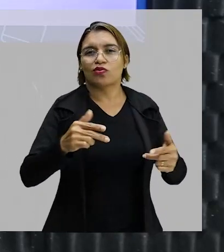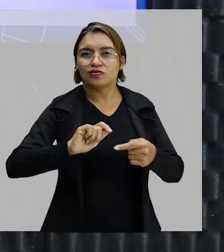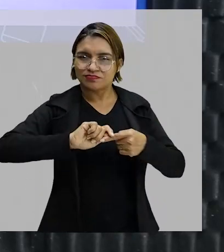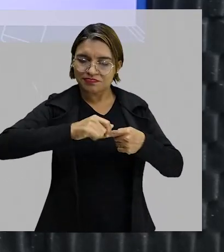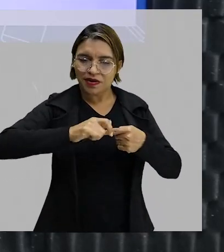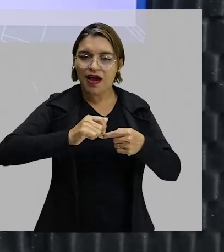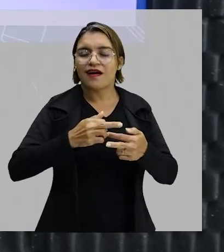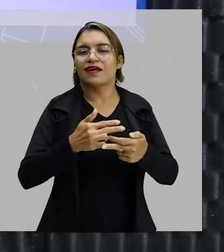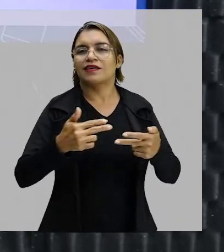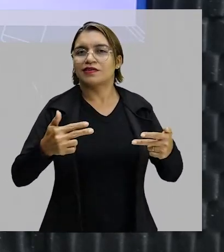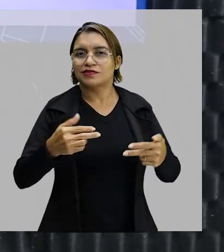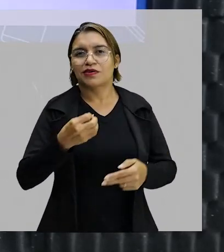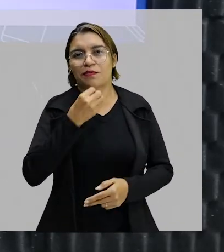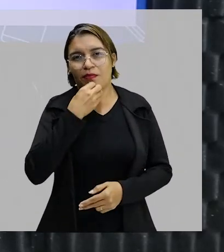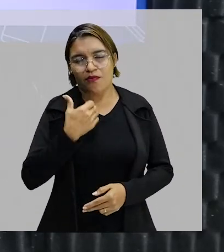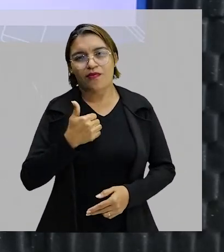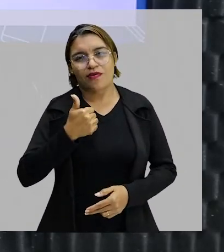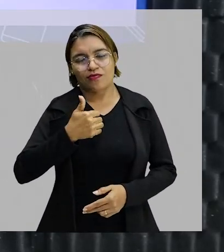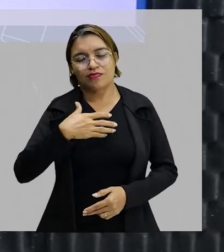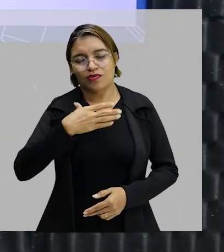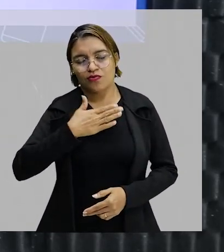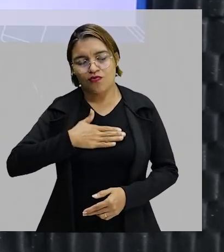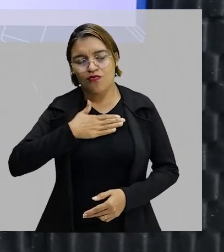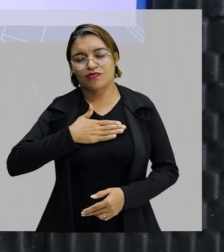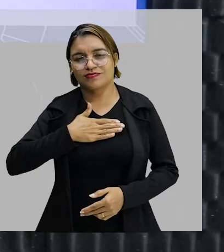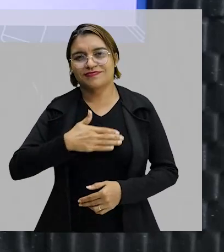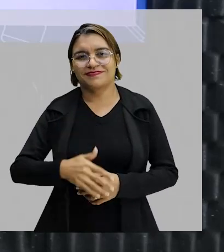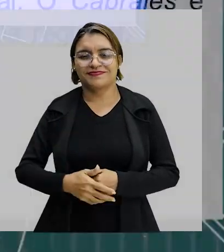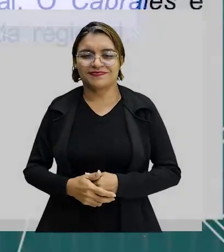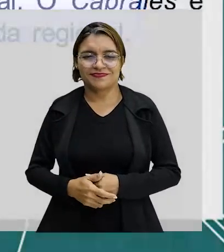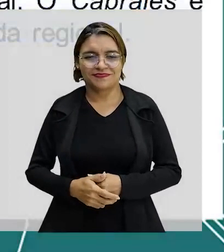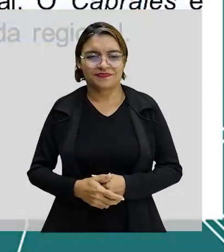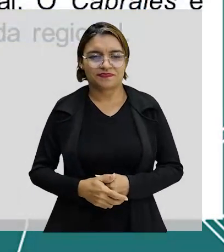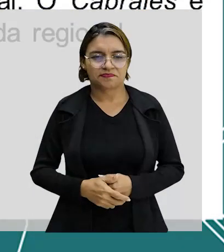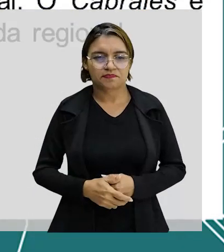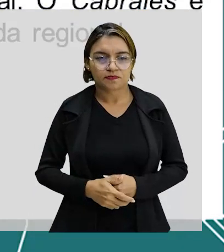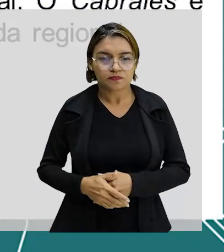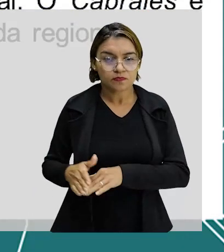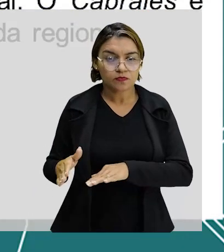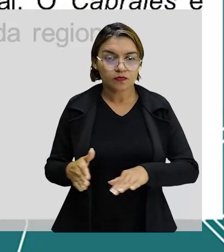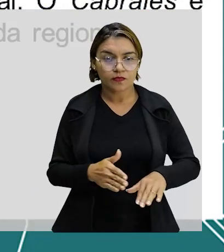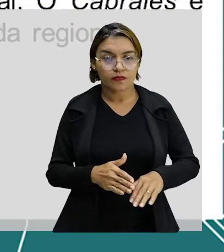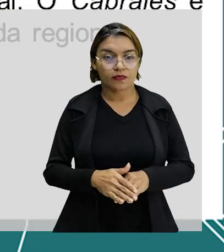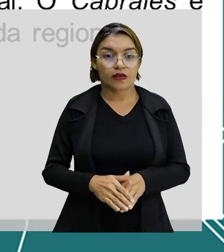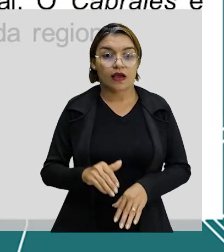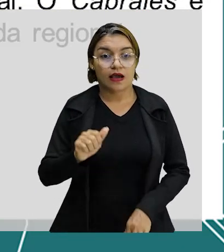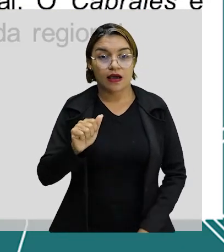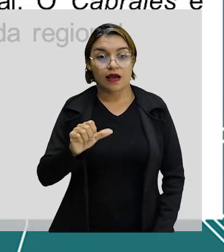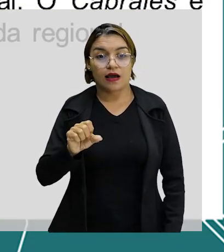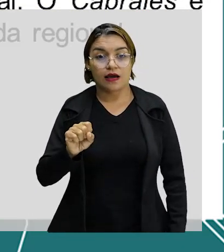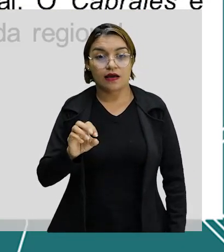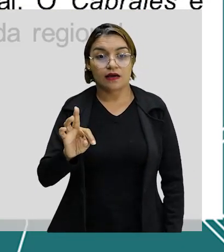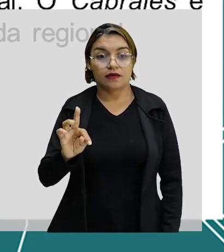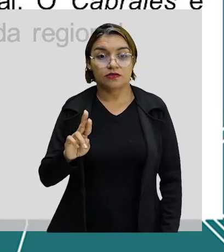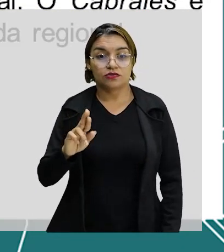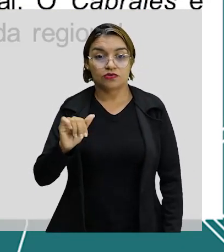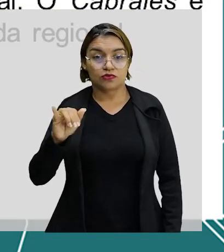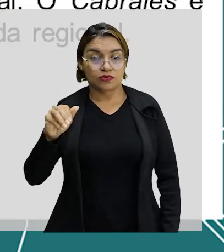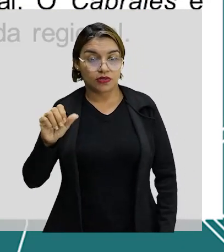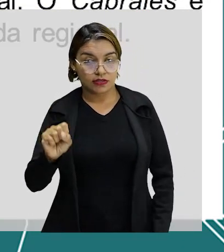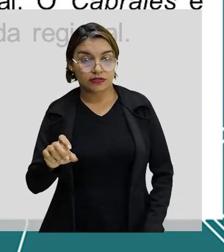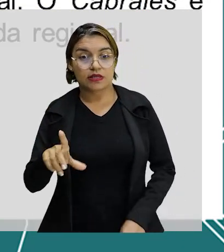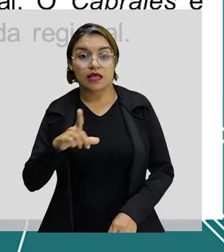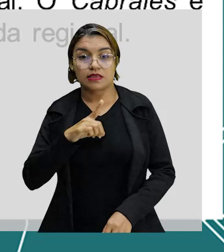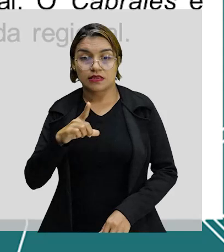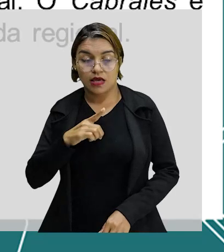mariscos, é bem o que eu gosto, tá? Vamos ver nas Astúrias. Nas Astúrias consome-se